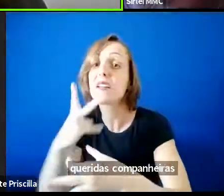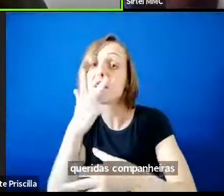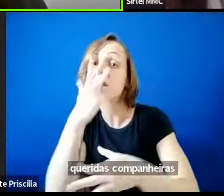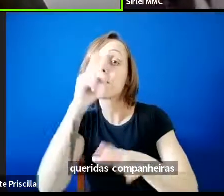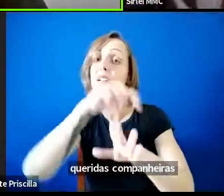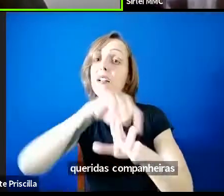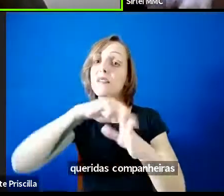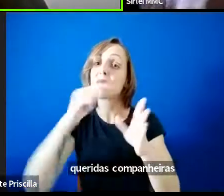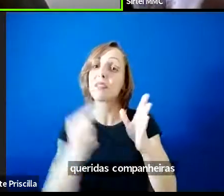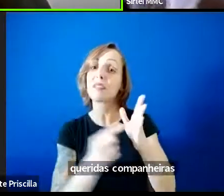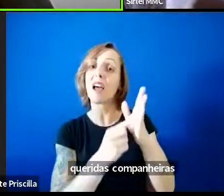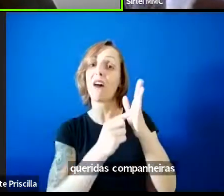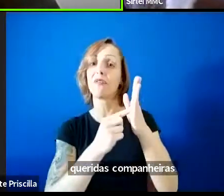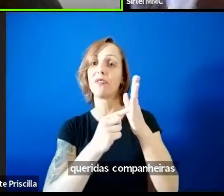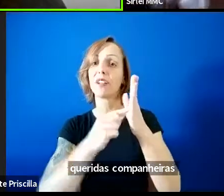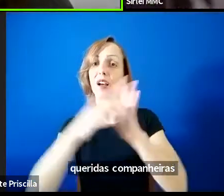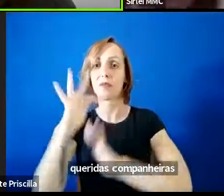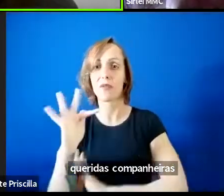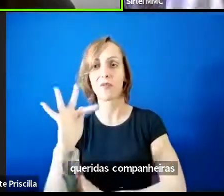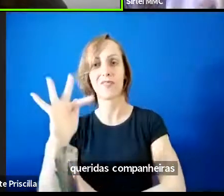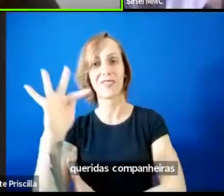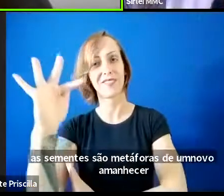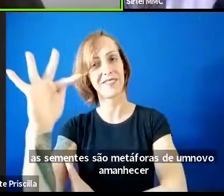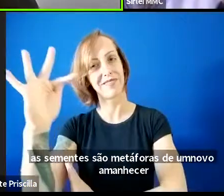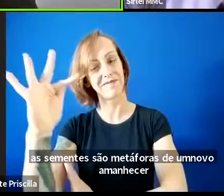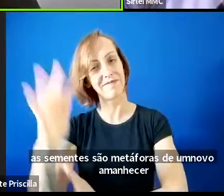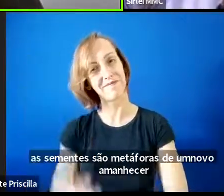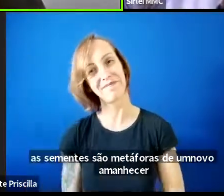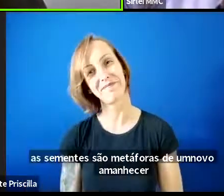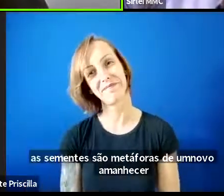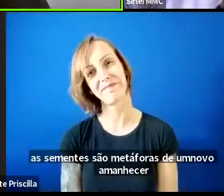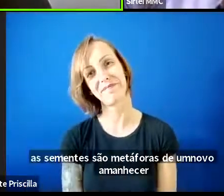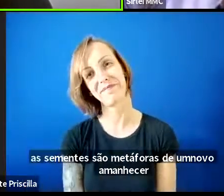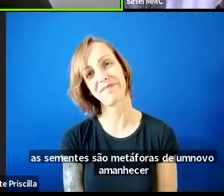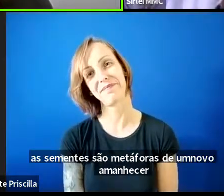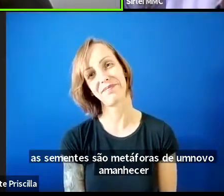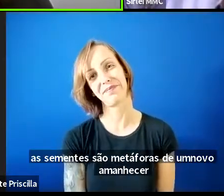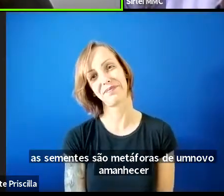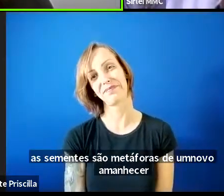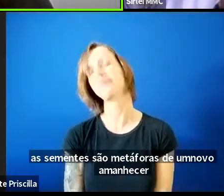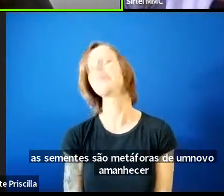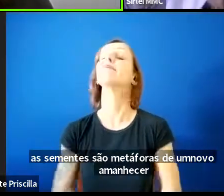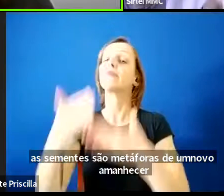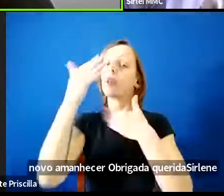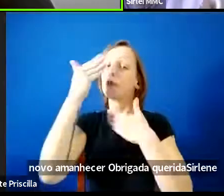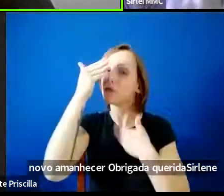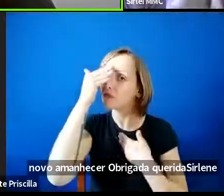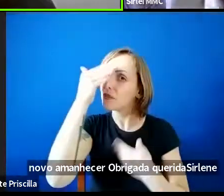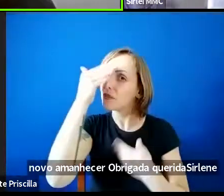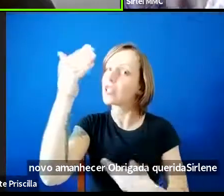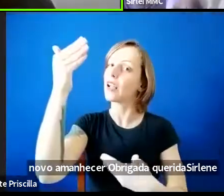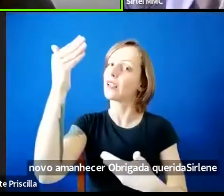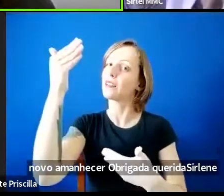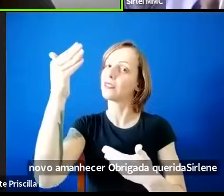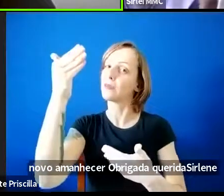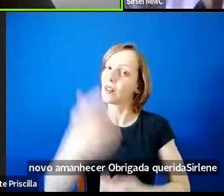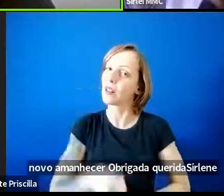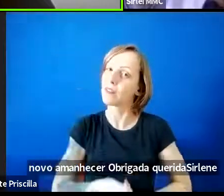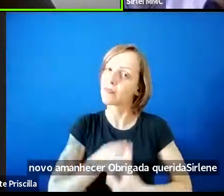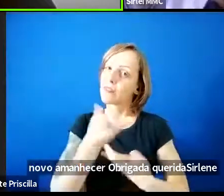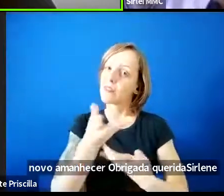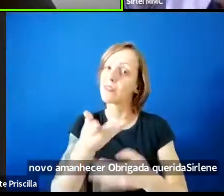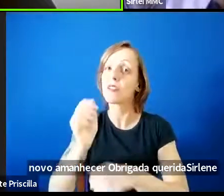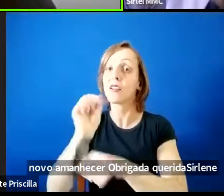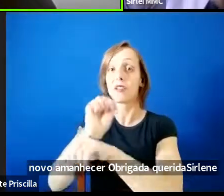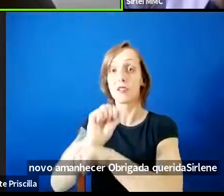amanhecer. Obrigada, querida Cirlei, por palavras tão potentes. Fique por aí conosco,